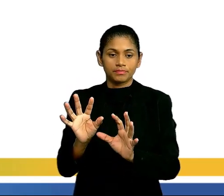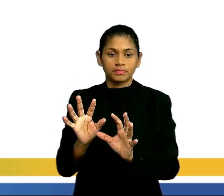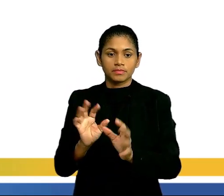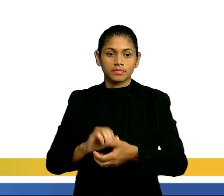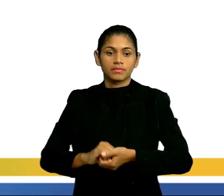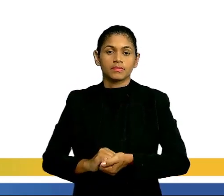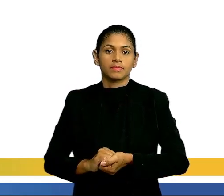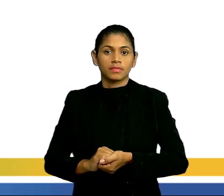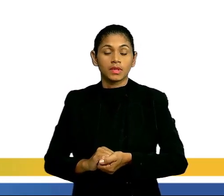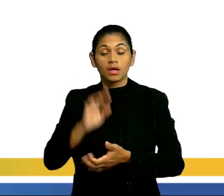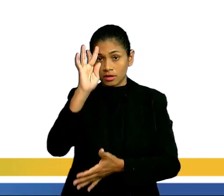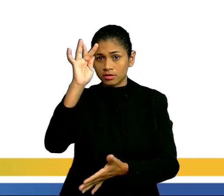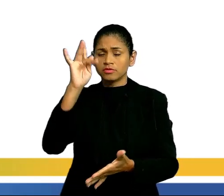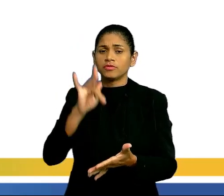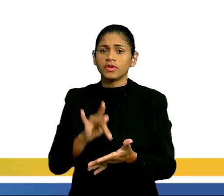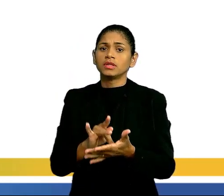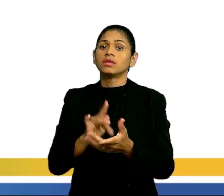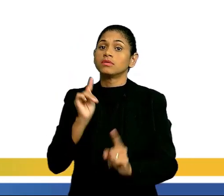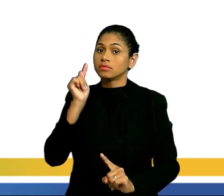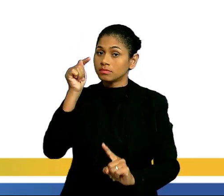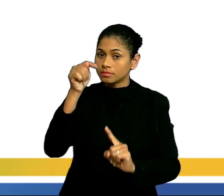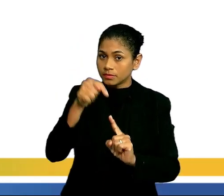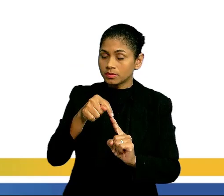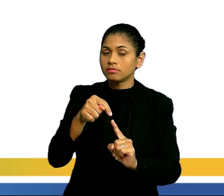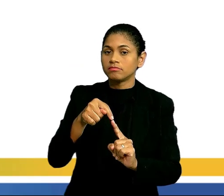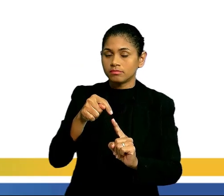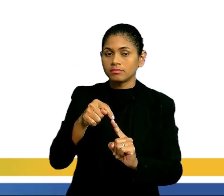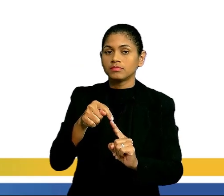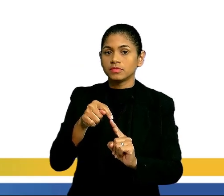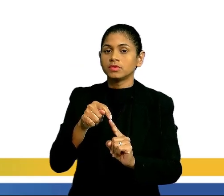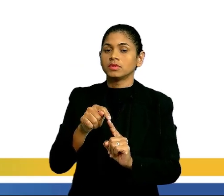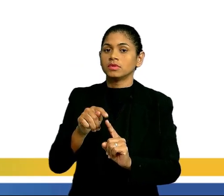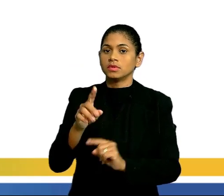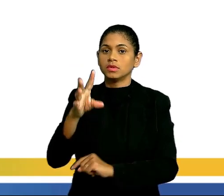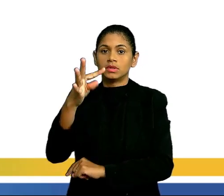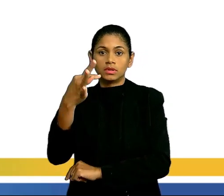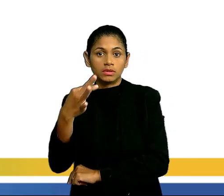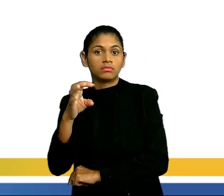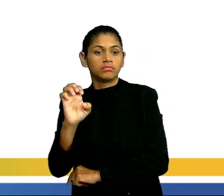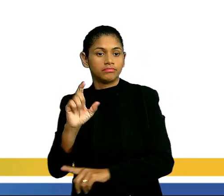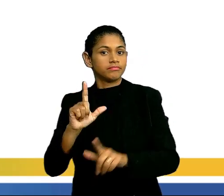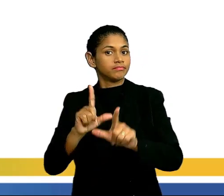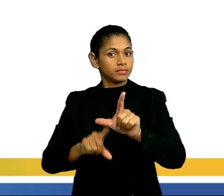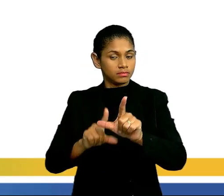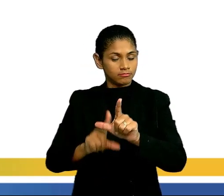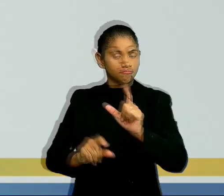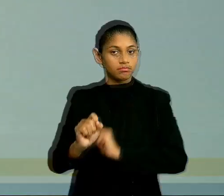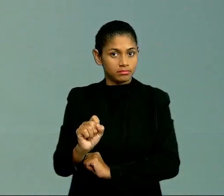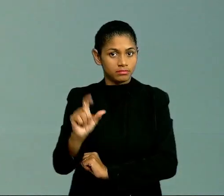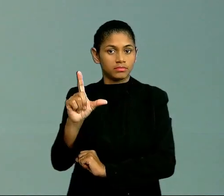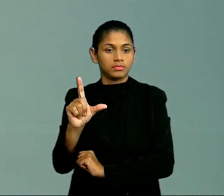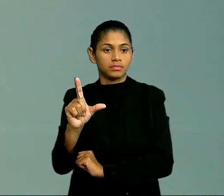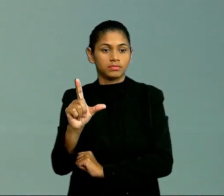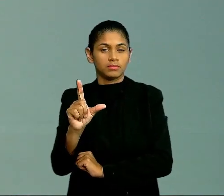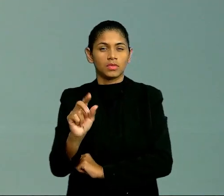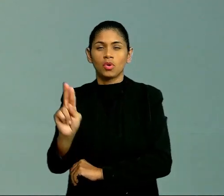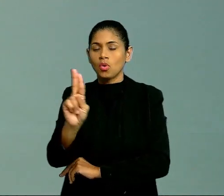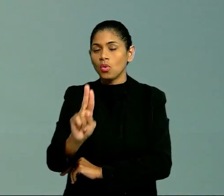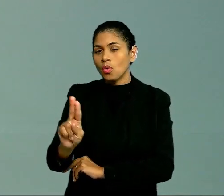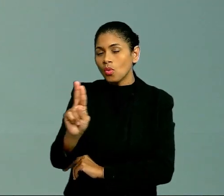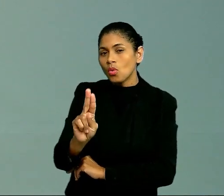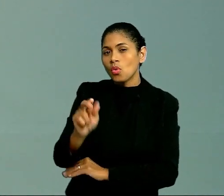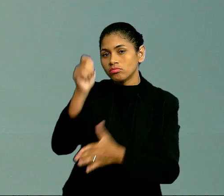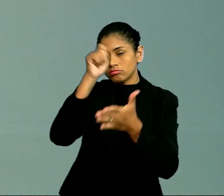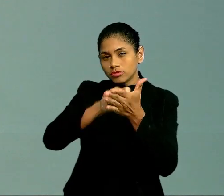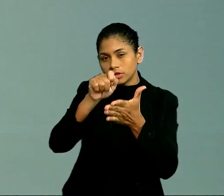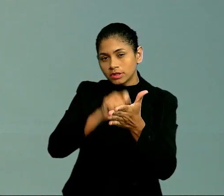É realmente um objetivo. Então, quando a gente fala de uso de escrita, de estética,